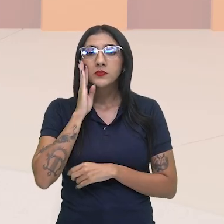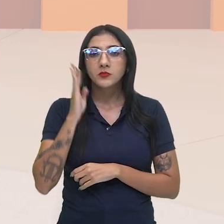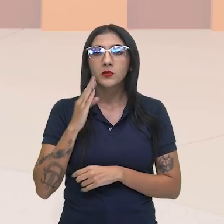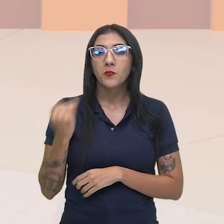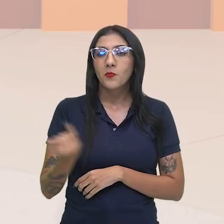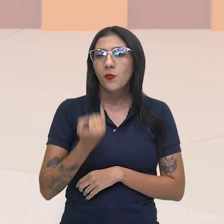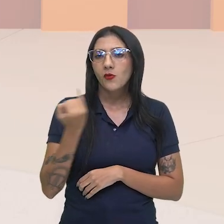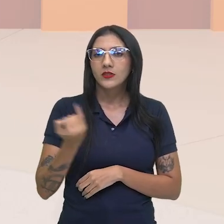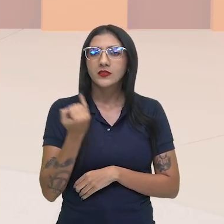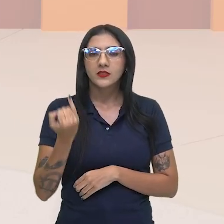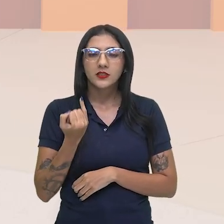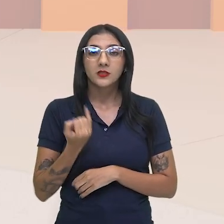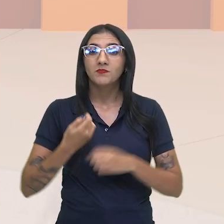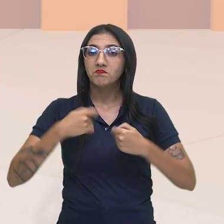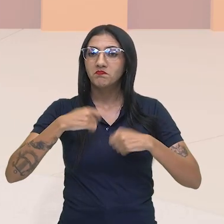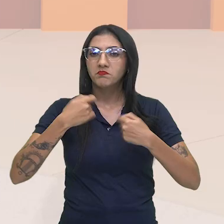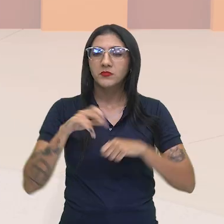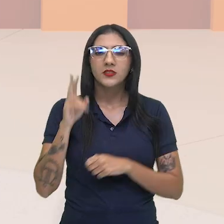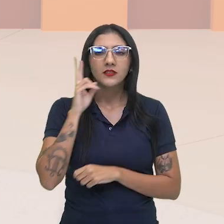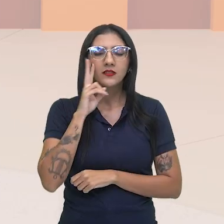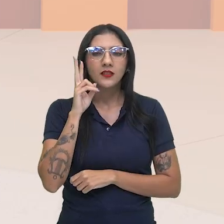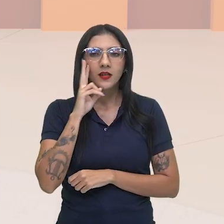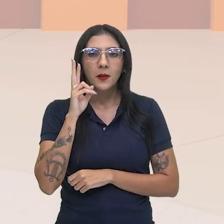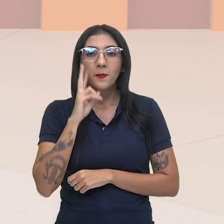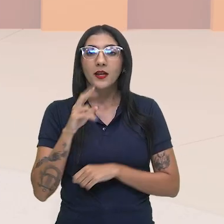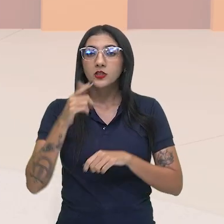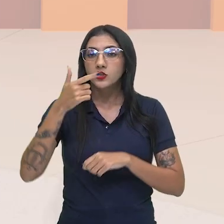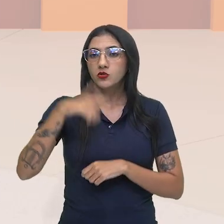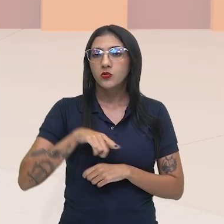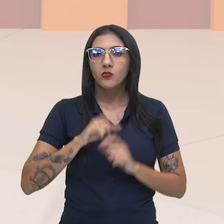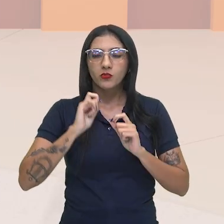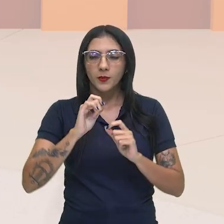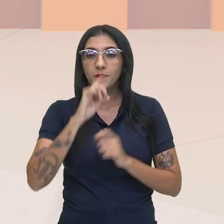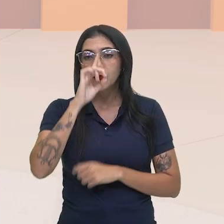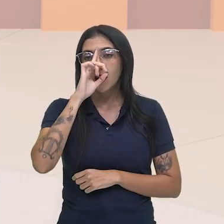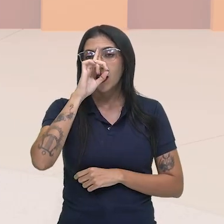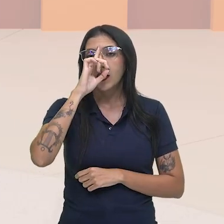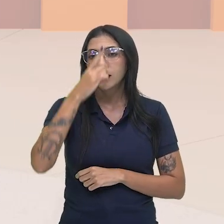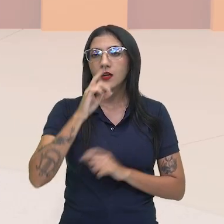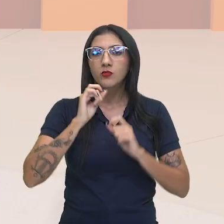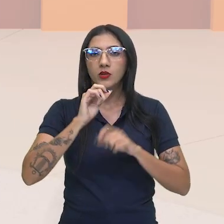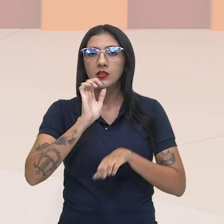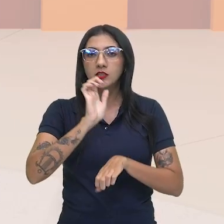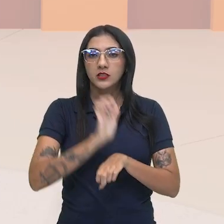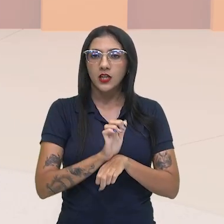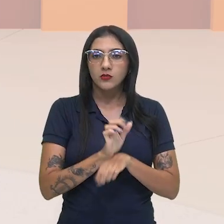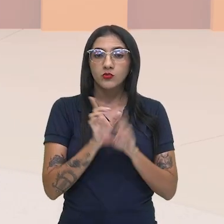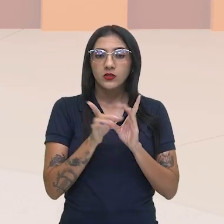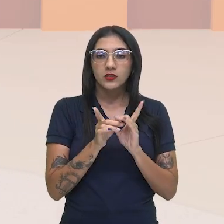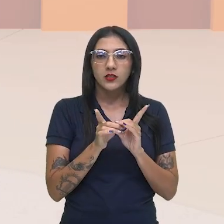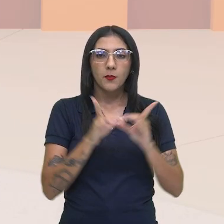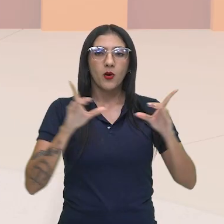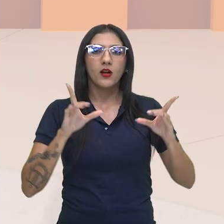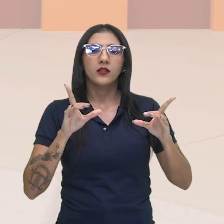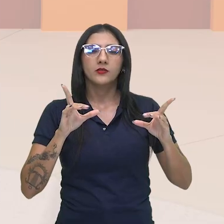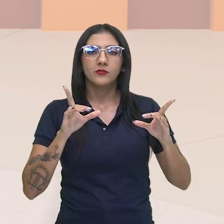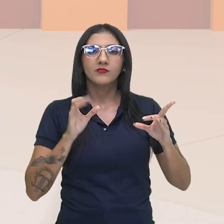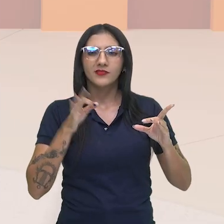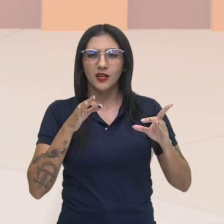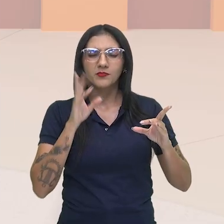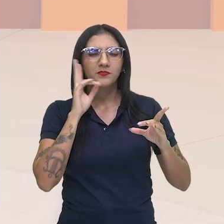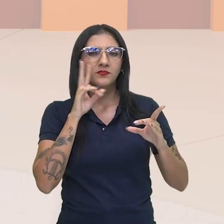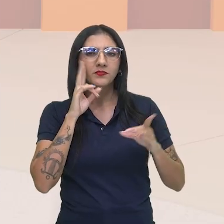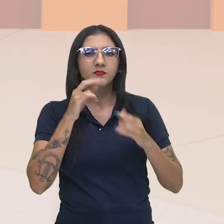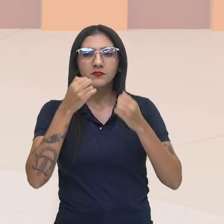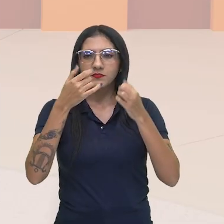importante e fundamental e que a gente não pode esquecer, é a ideia de um Estado democrático de direito, tá? Quando a gente fala